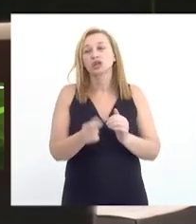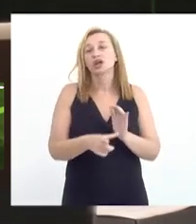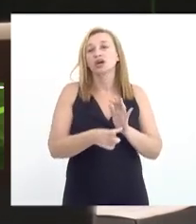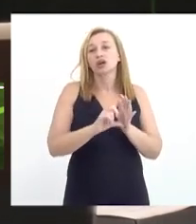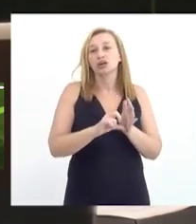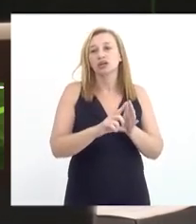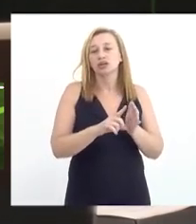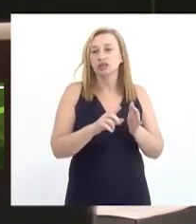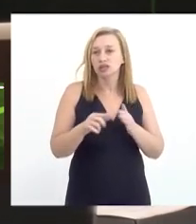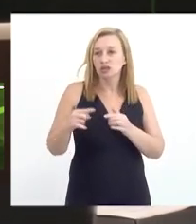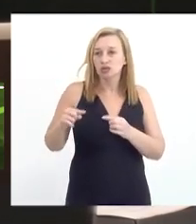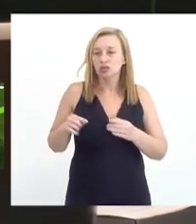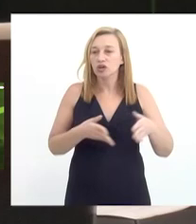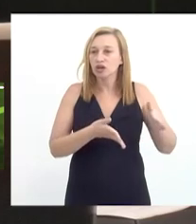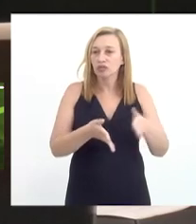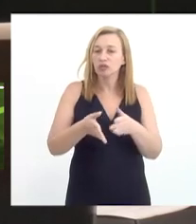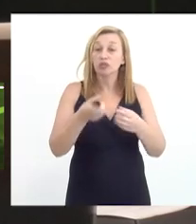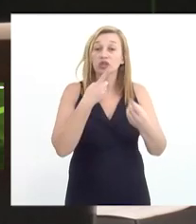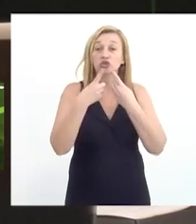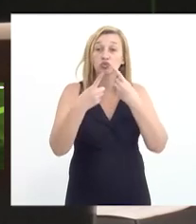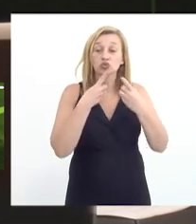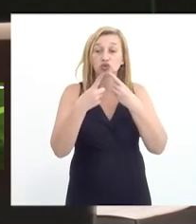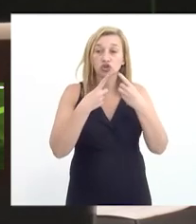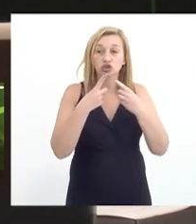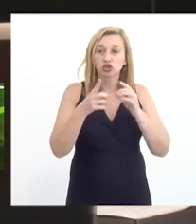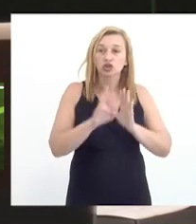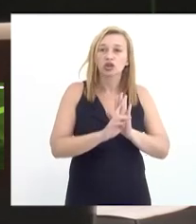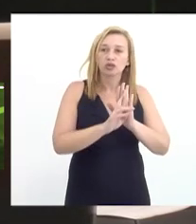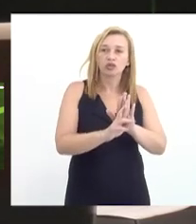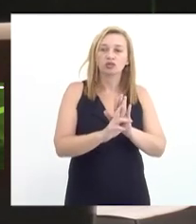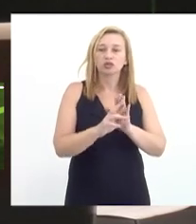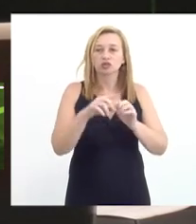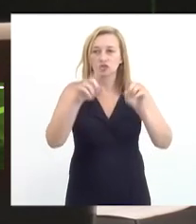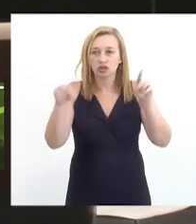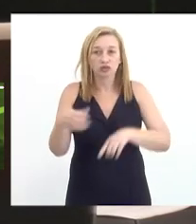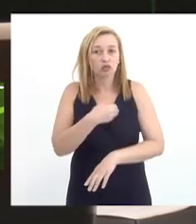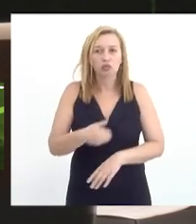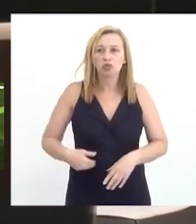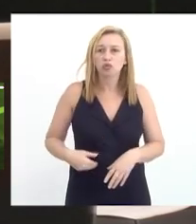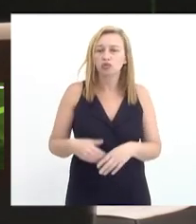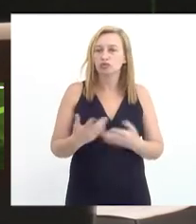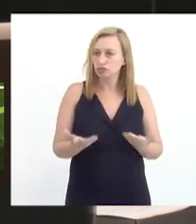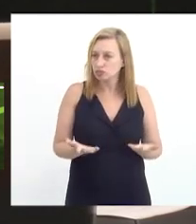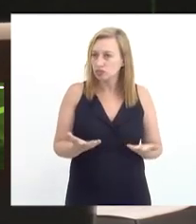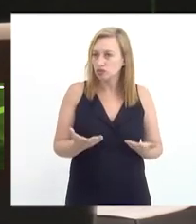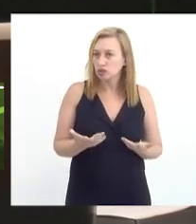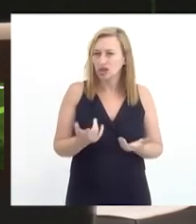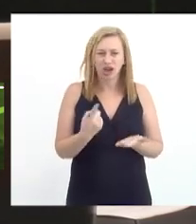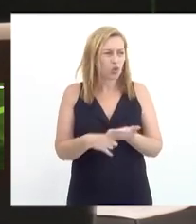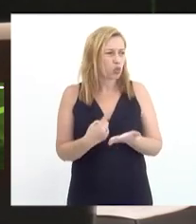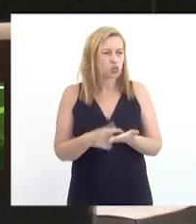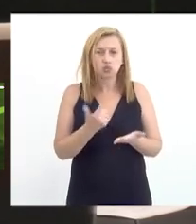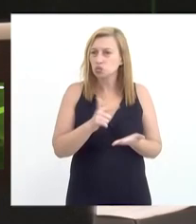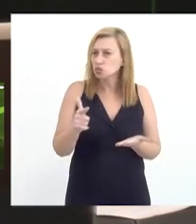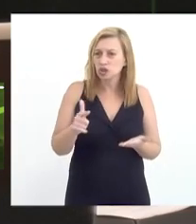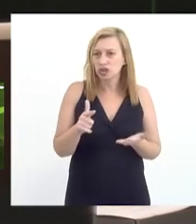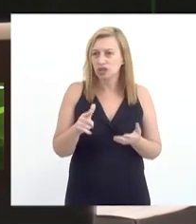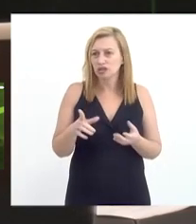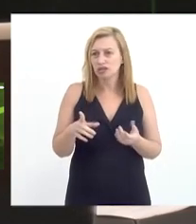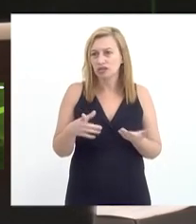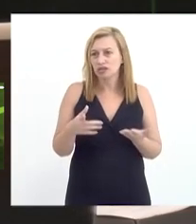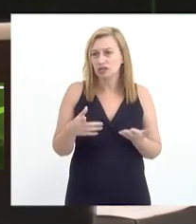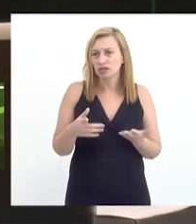discutir No colégio de líderes Com os representantes Dos servidores É uma linha Que não tem acordo Parlamentar